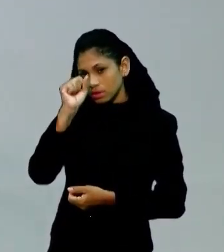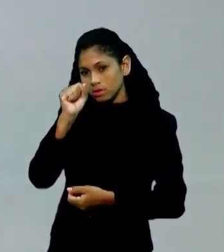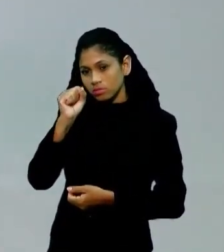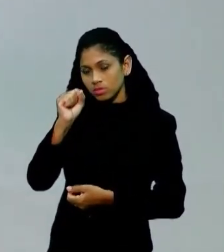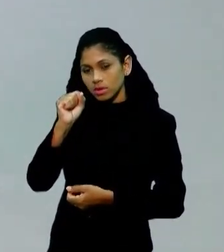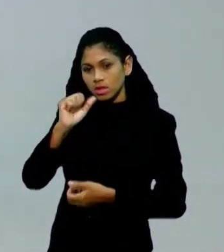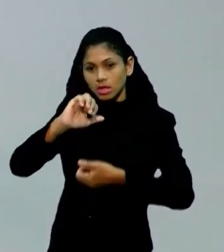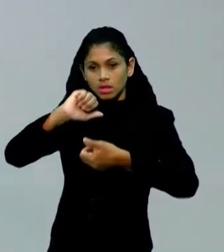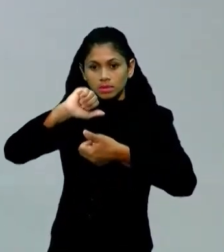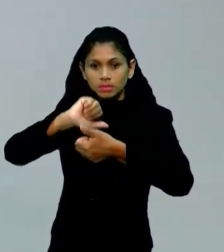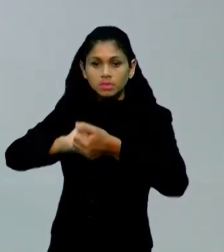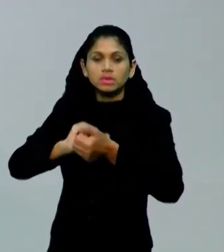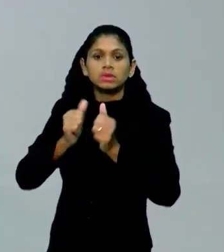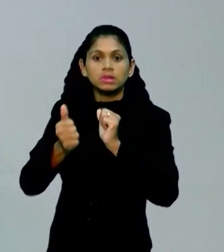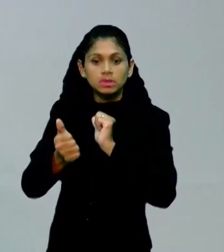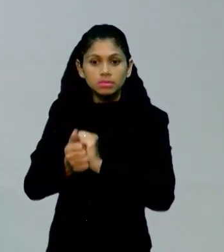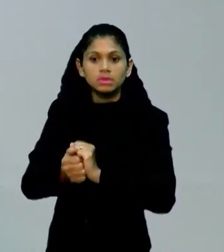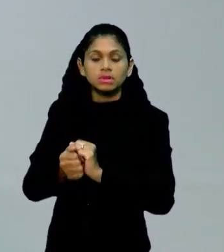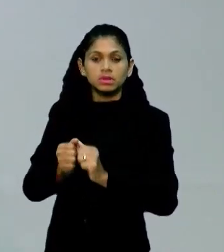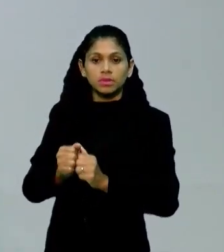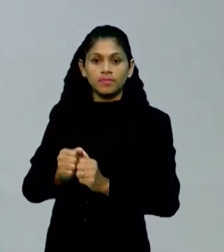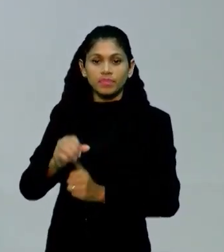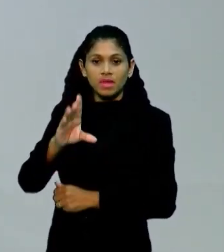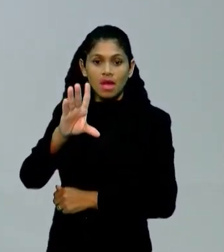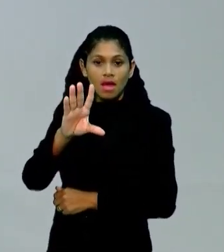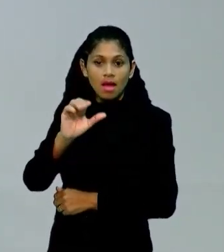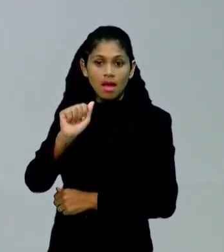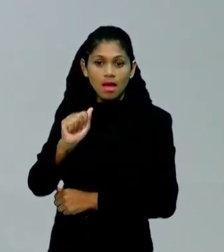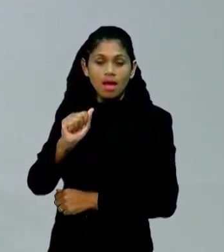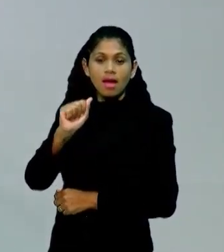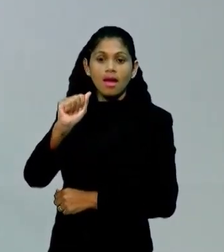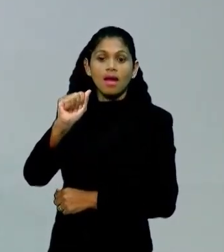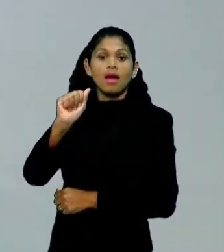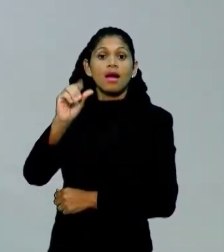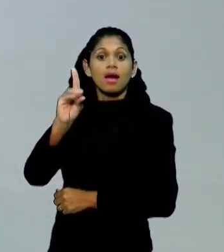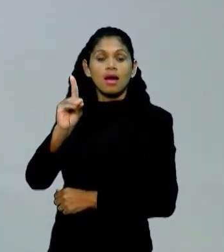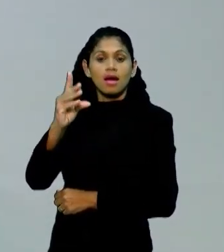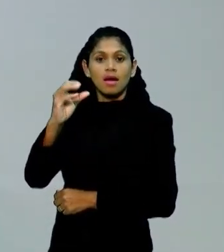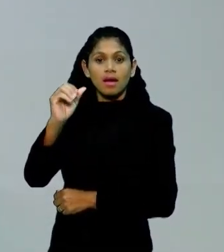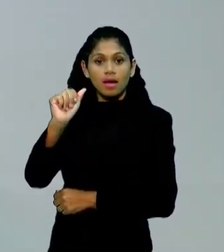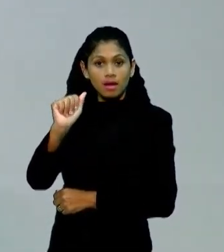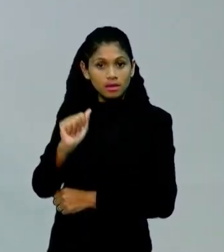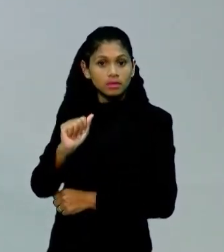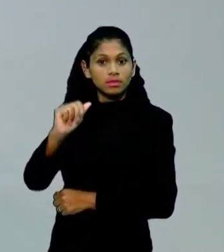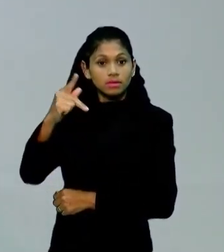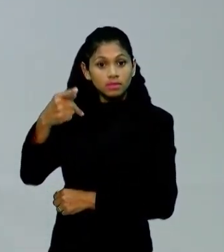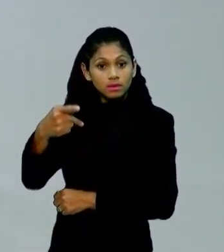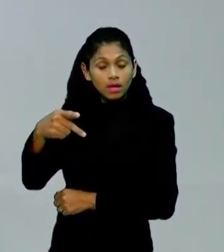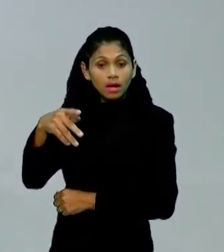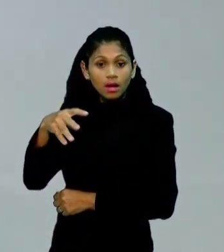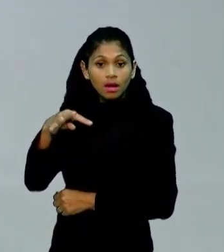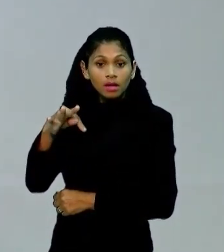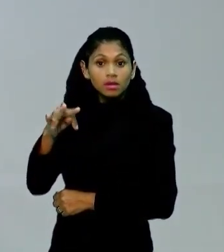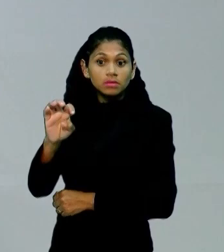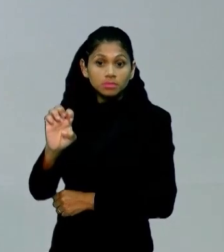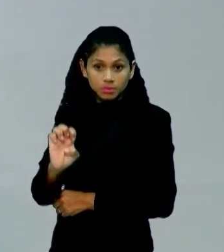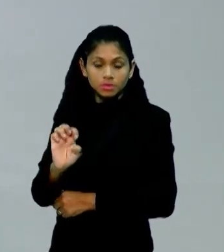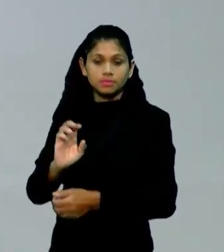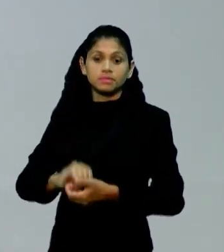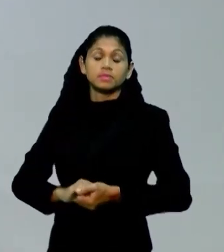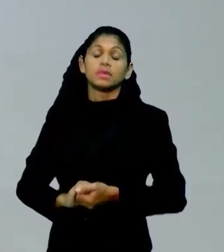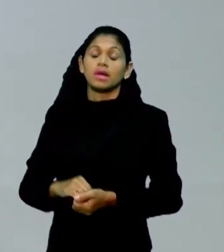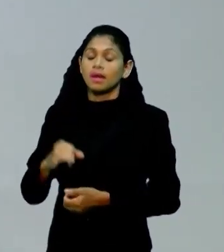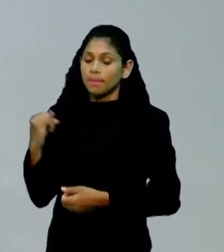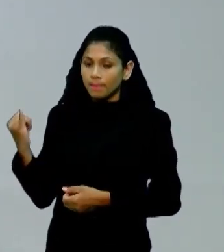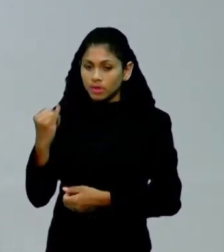adaptação leva essa palavra para você adapte se você não tem um conhecimento se você não tem determinada prática se